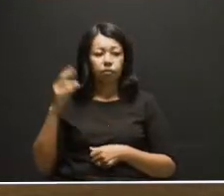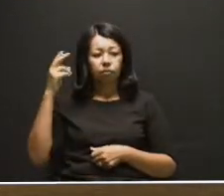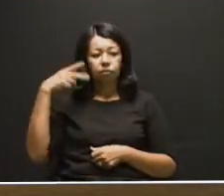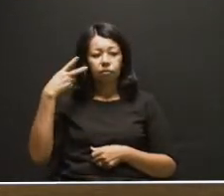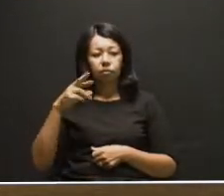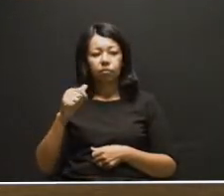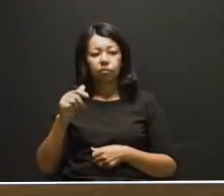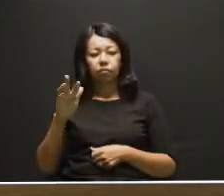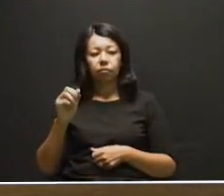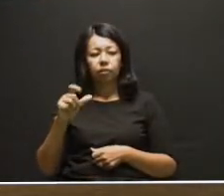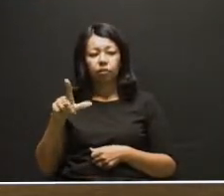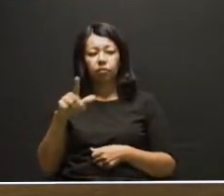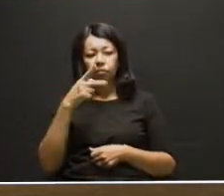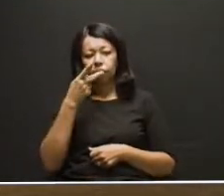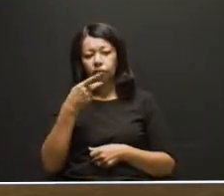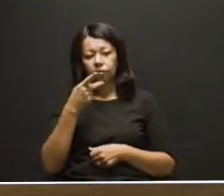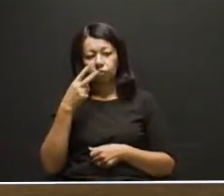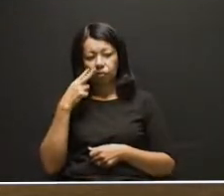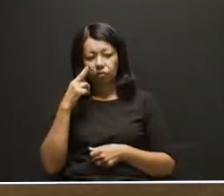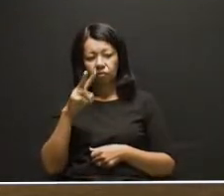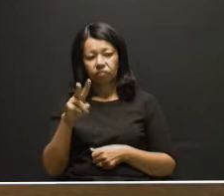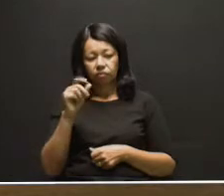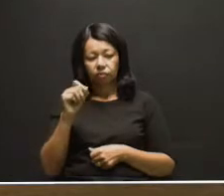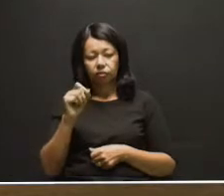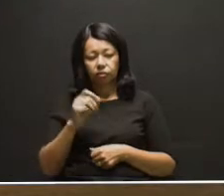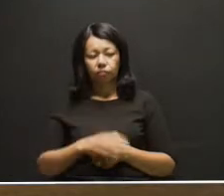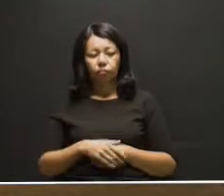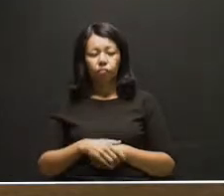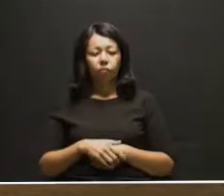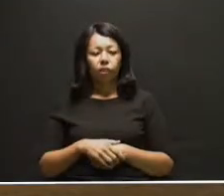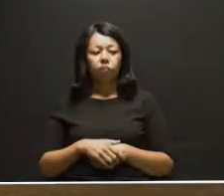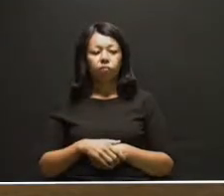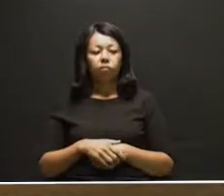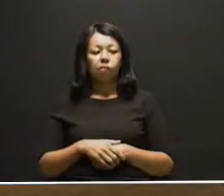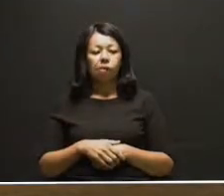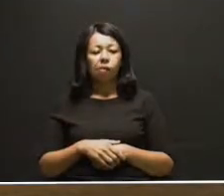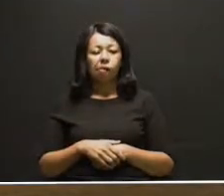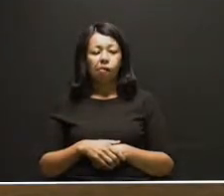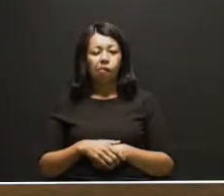eu aqui falando que eu vi no instagram do do vice prefeito